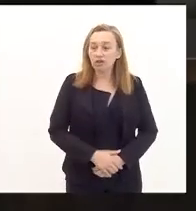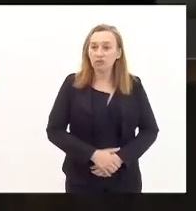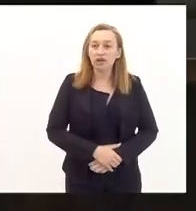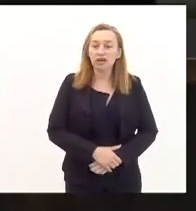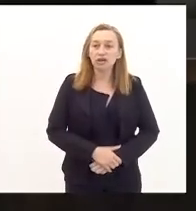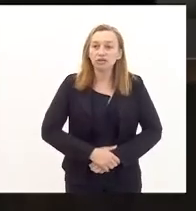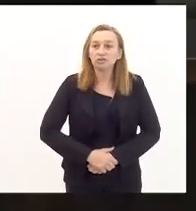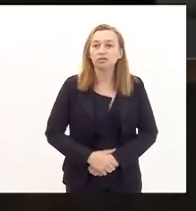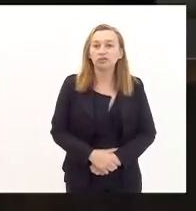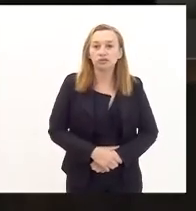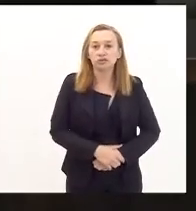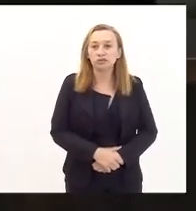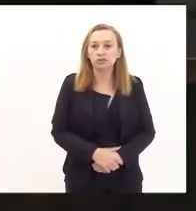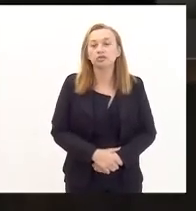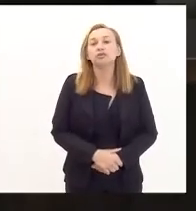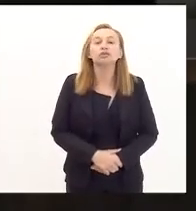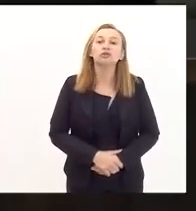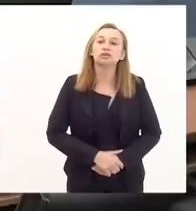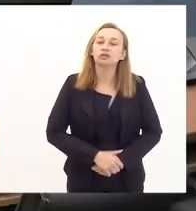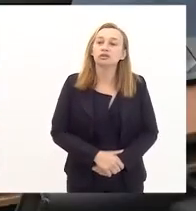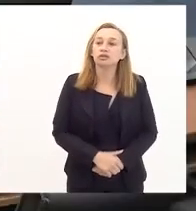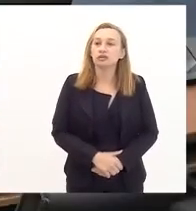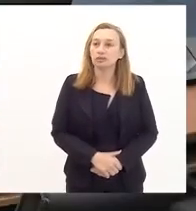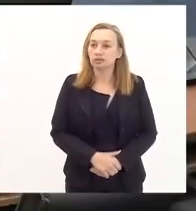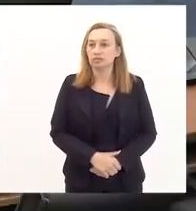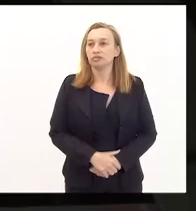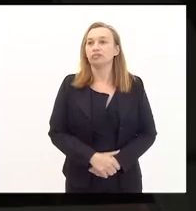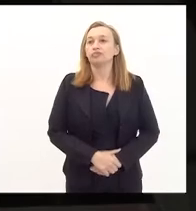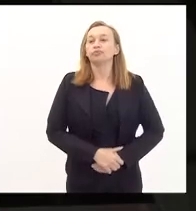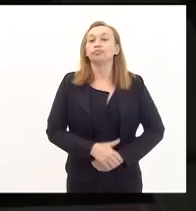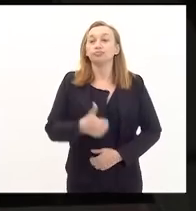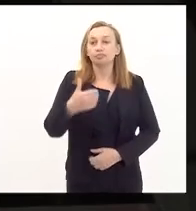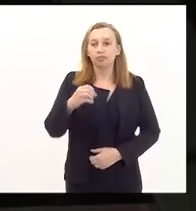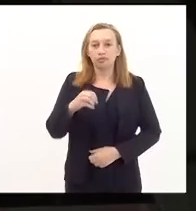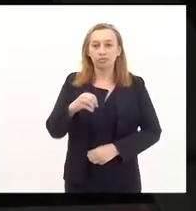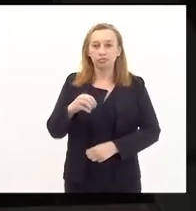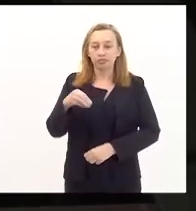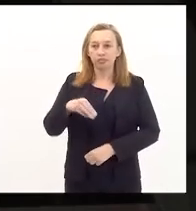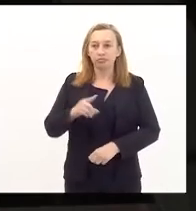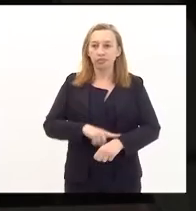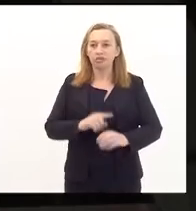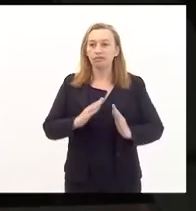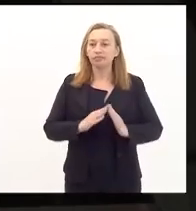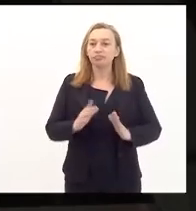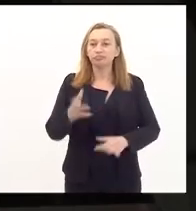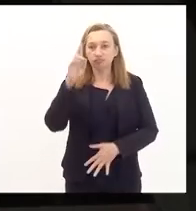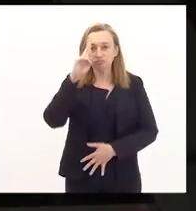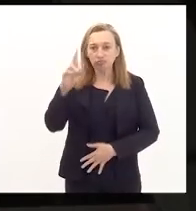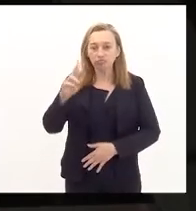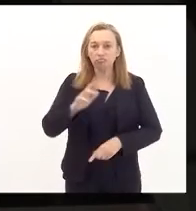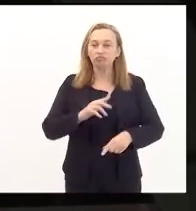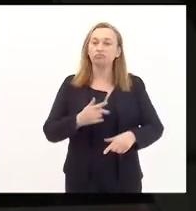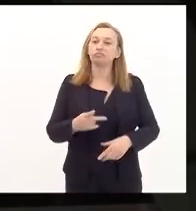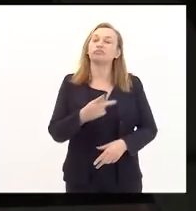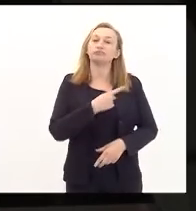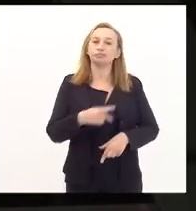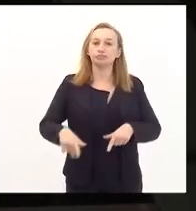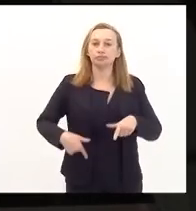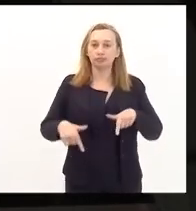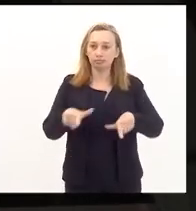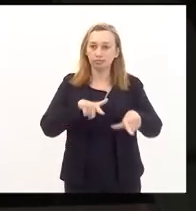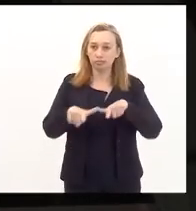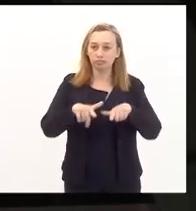de longevos 10 minutos. Senhor presidente desses trabalhos, senhoras